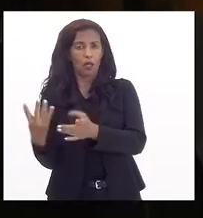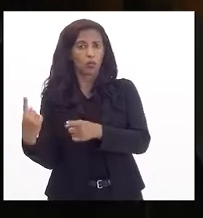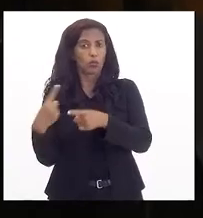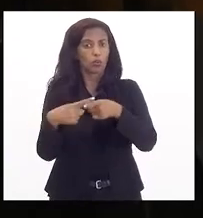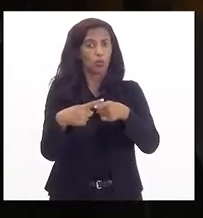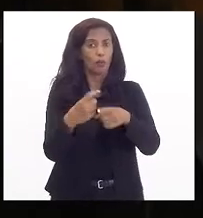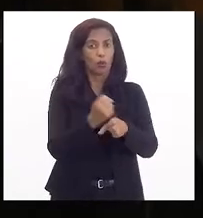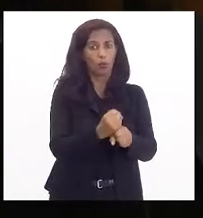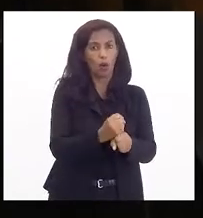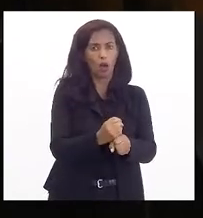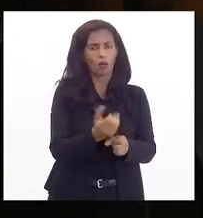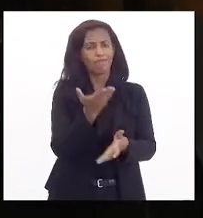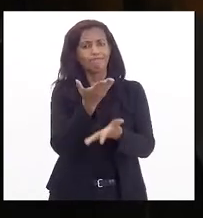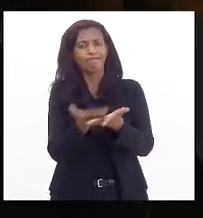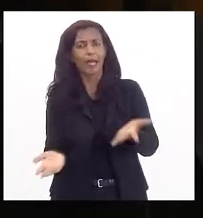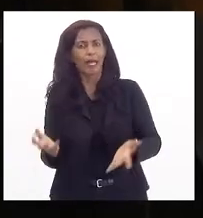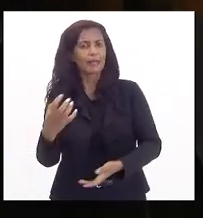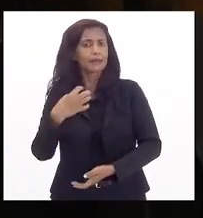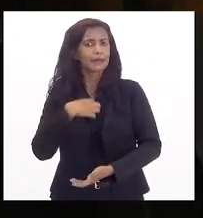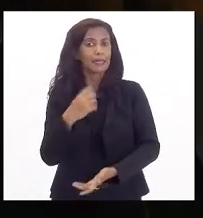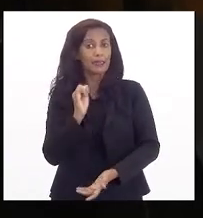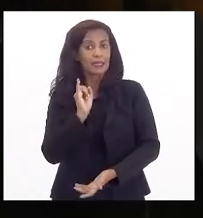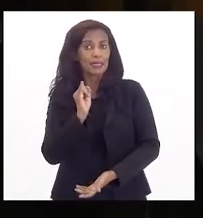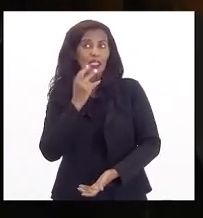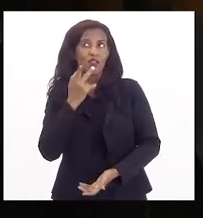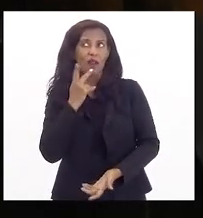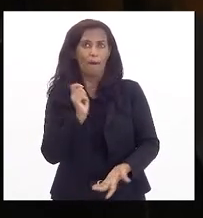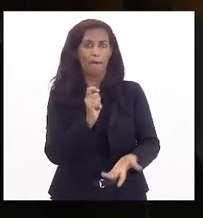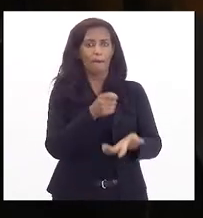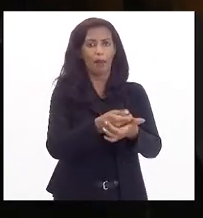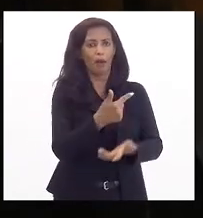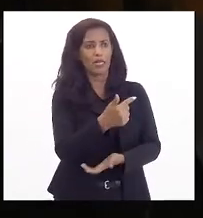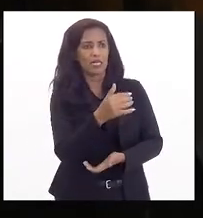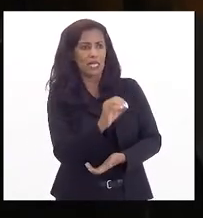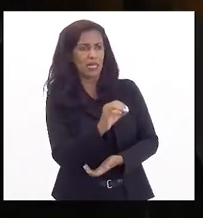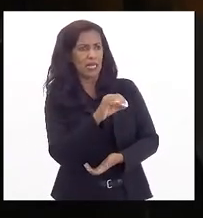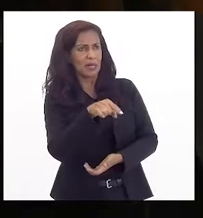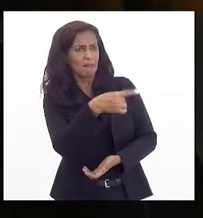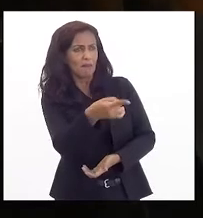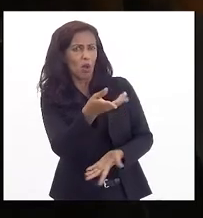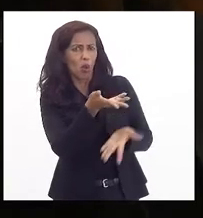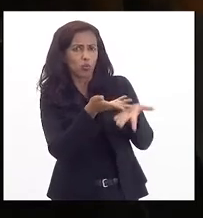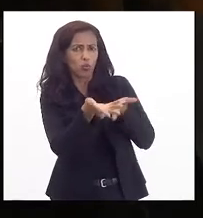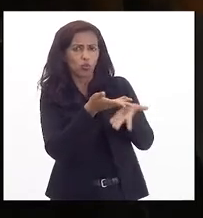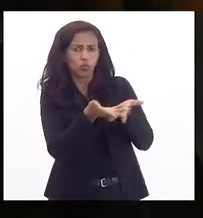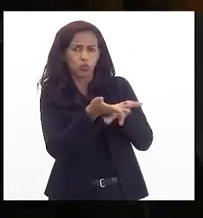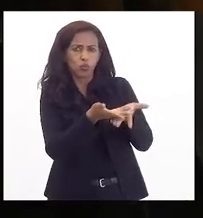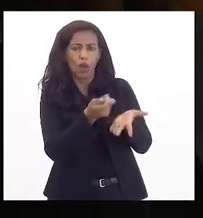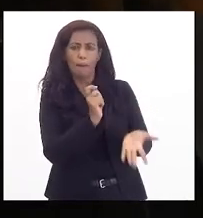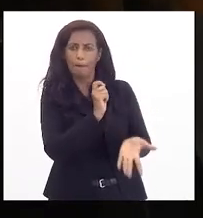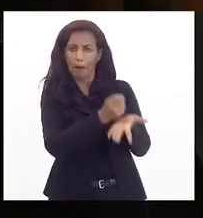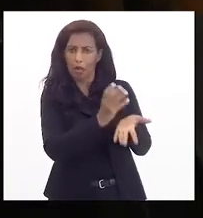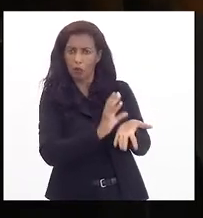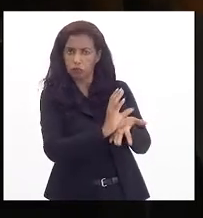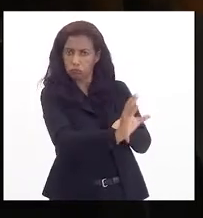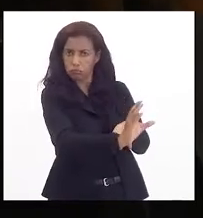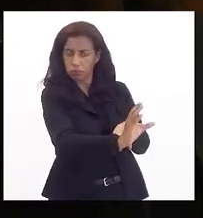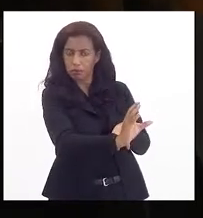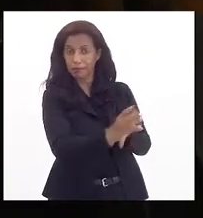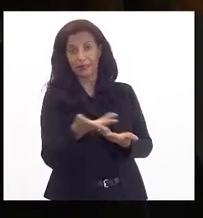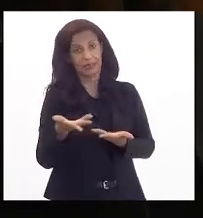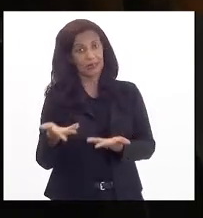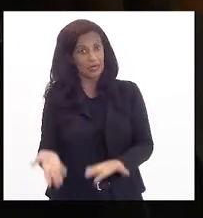significação. Então, vocês disseram que pagaram 70 bilhões de royalties e participação especial